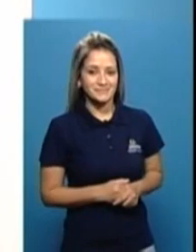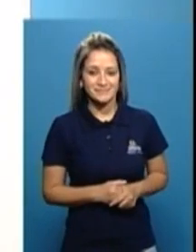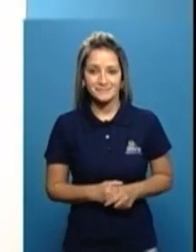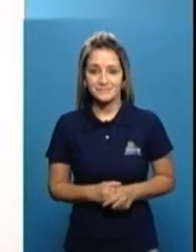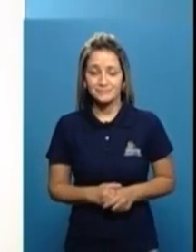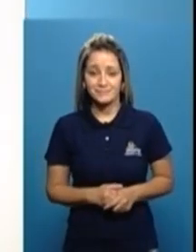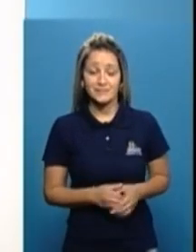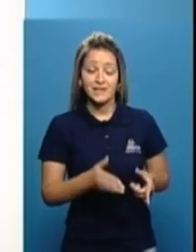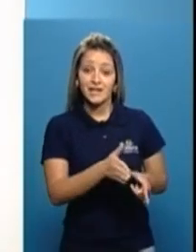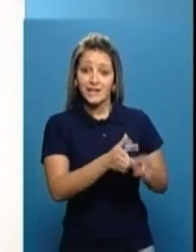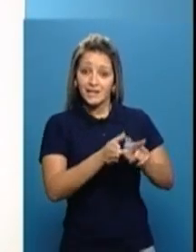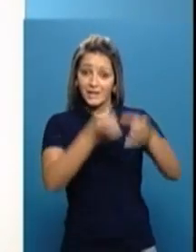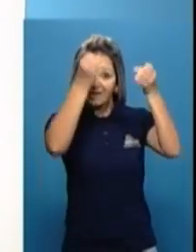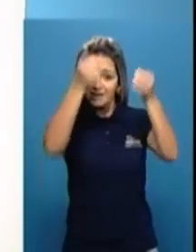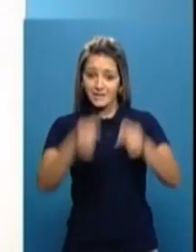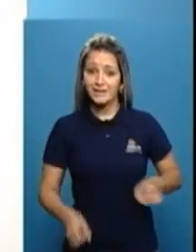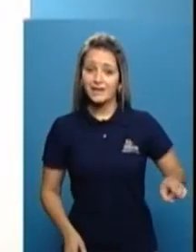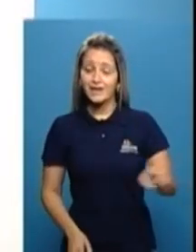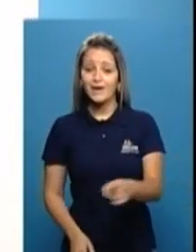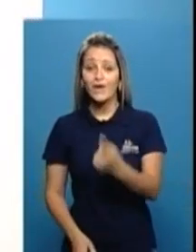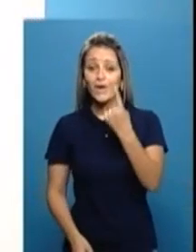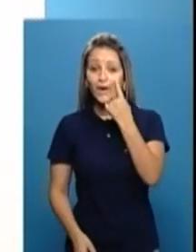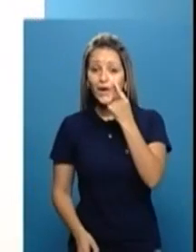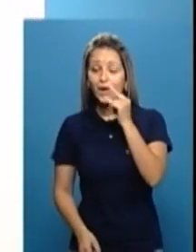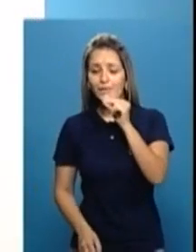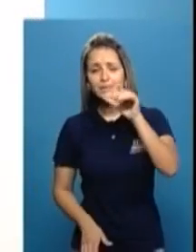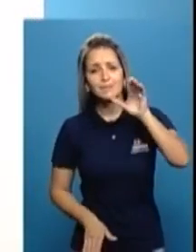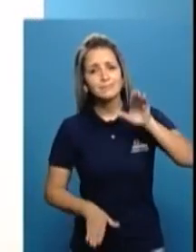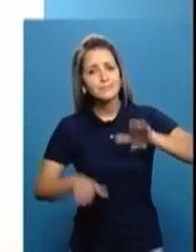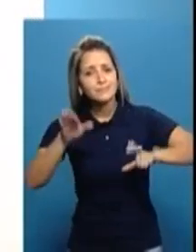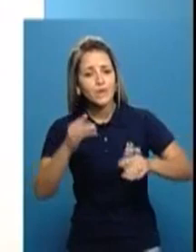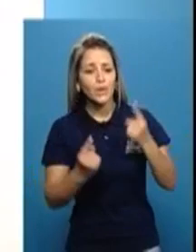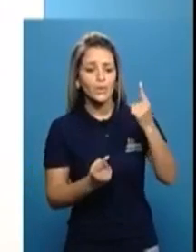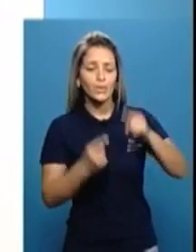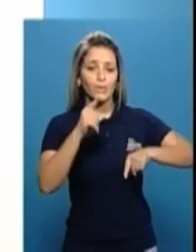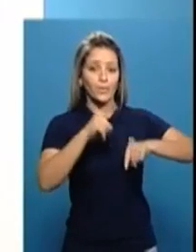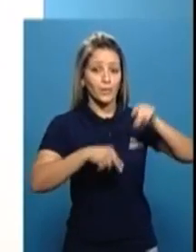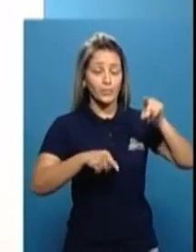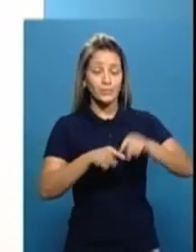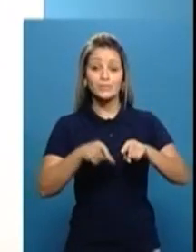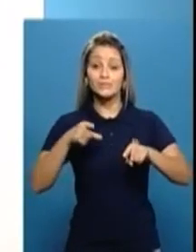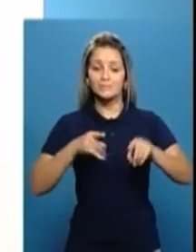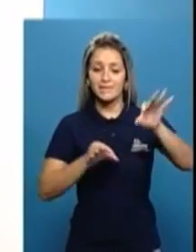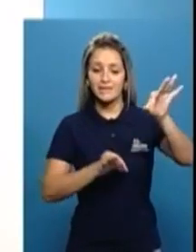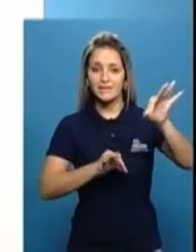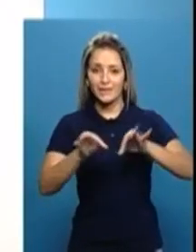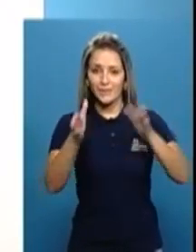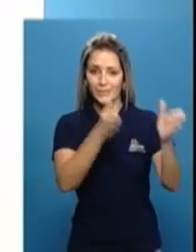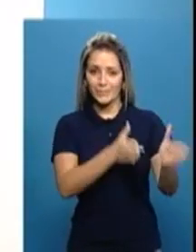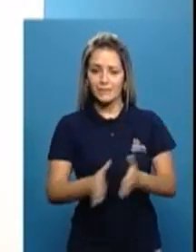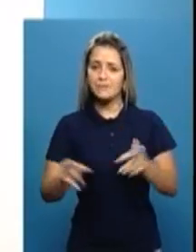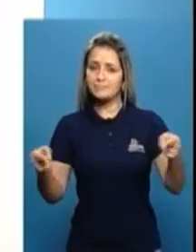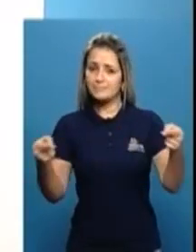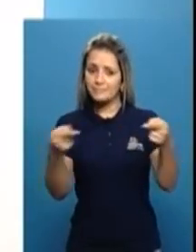Nos vídeos anteriores, vimos que, dependendo do tipo de produto, teremos um sistema de produção que será mais